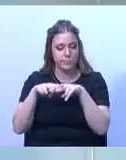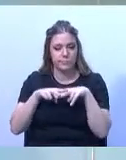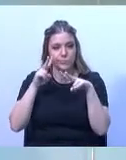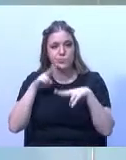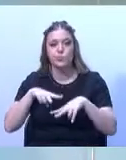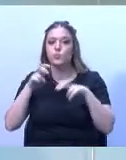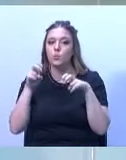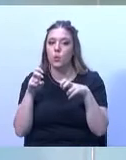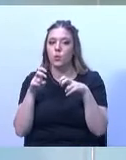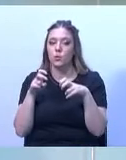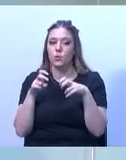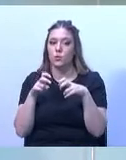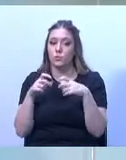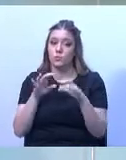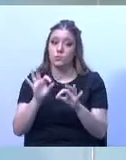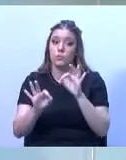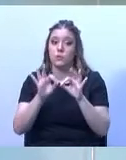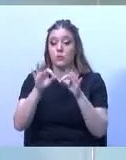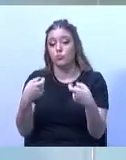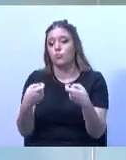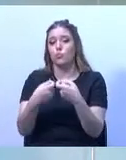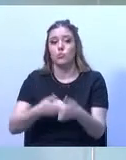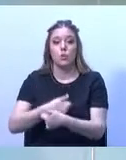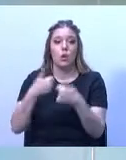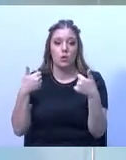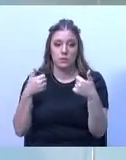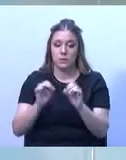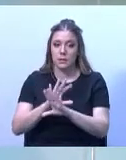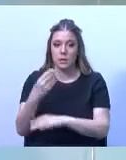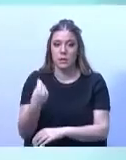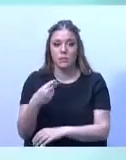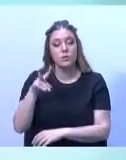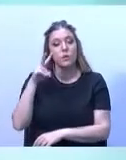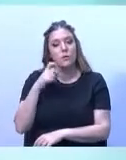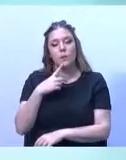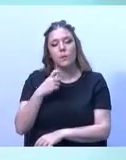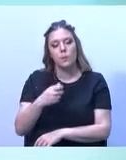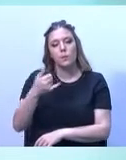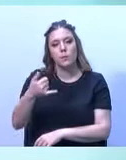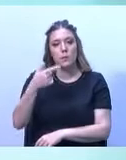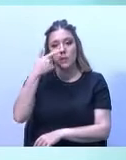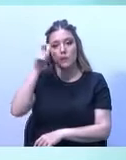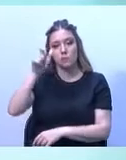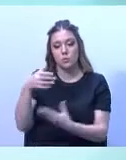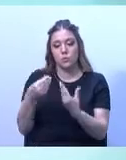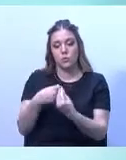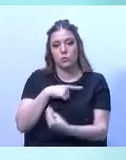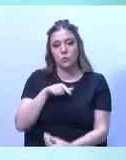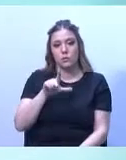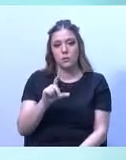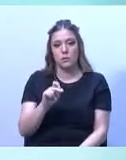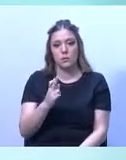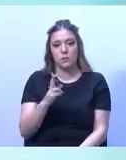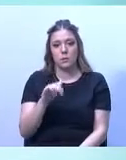diagnóstico, adequar a terapêutica mais eficaz. Claro, muito bem. Vamos ouvir a questão do próximo telespectador. Junta-se a nós a